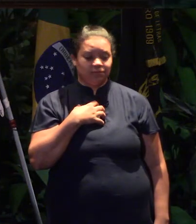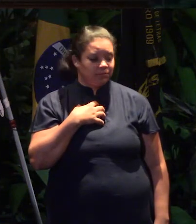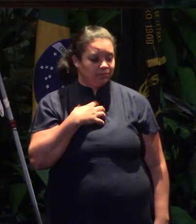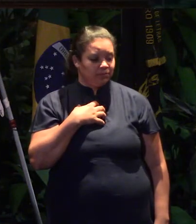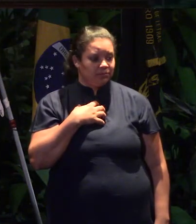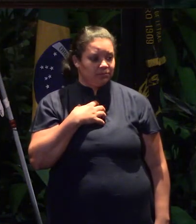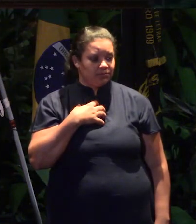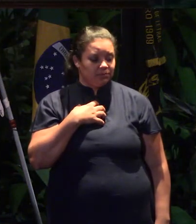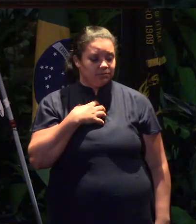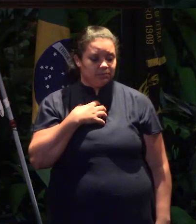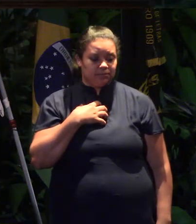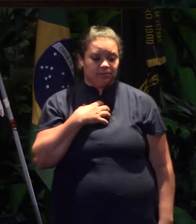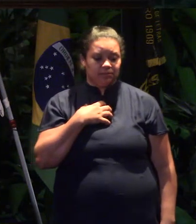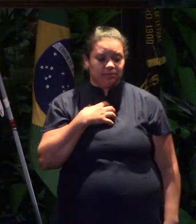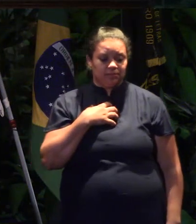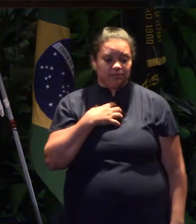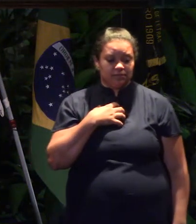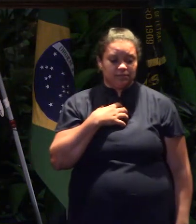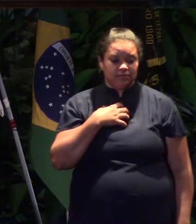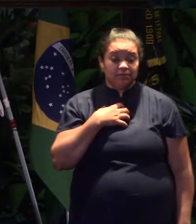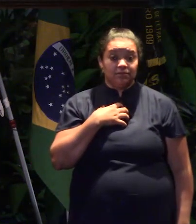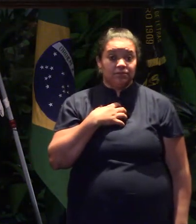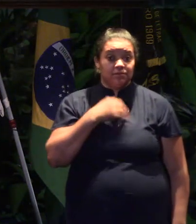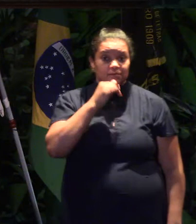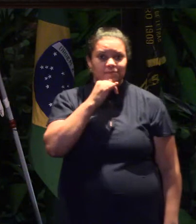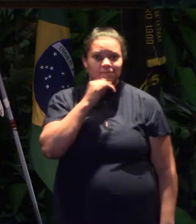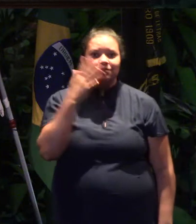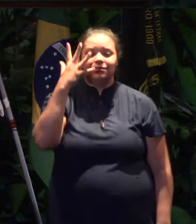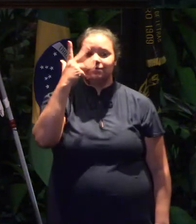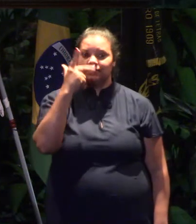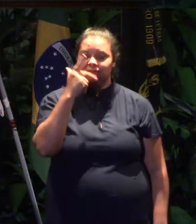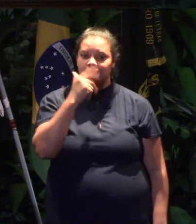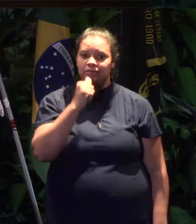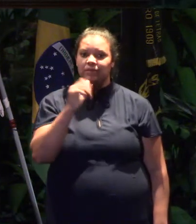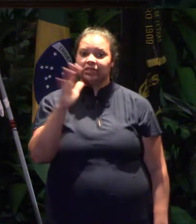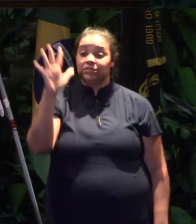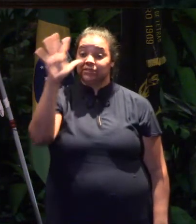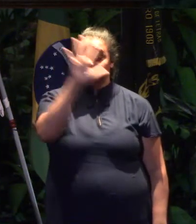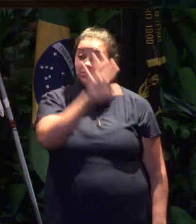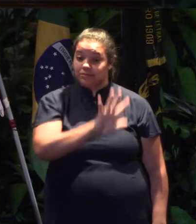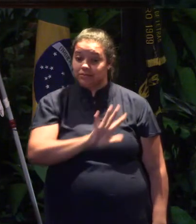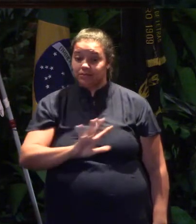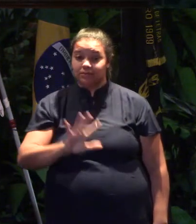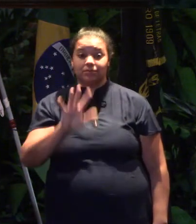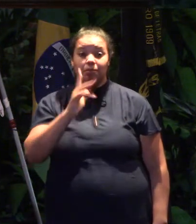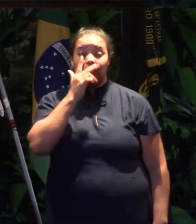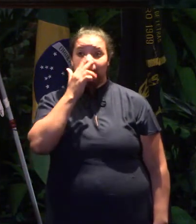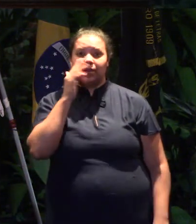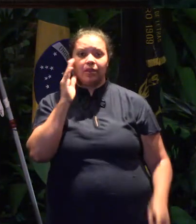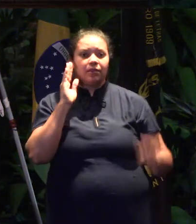A beleza, de modo geral, de um senso comum, muitas vezes está muito